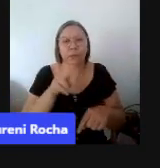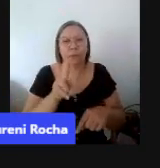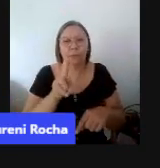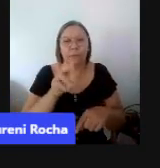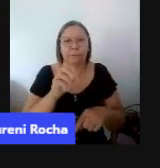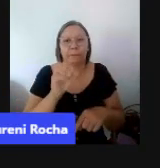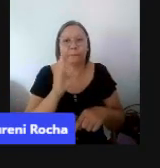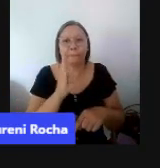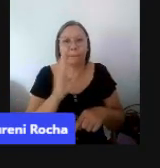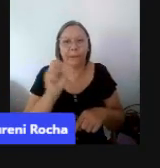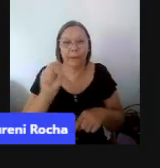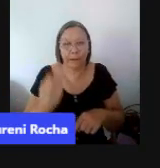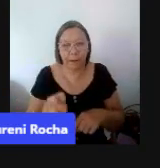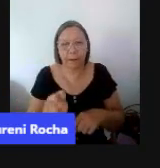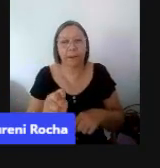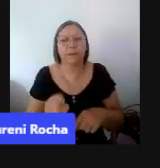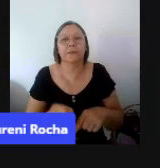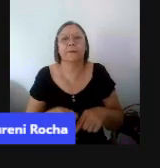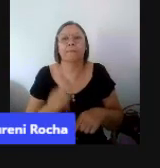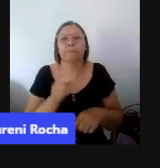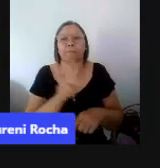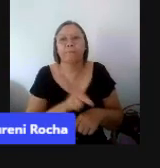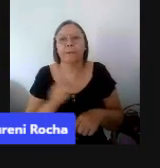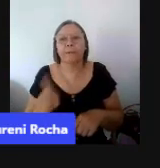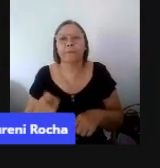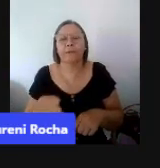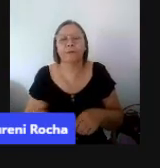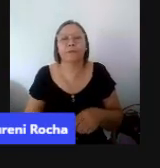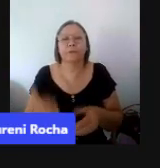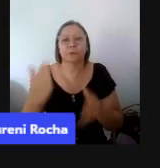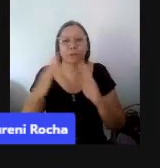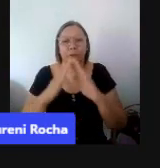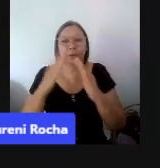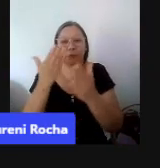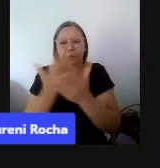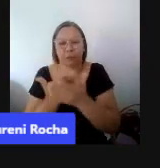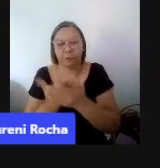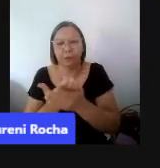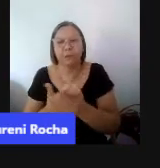de professores da rede municipal, realização de oficinas,